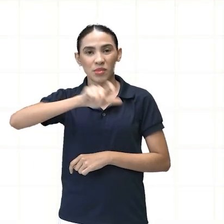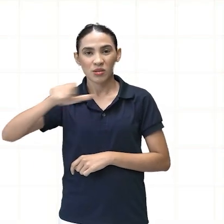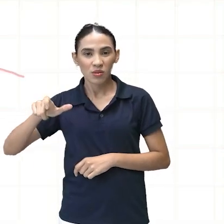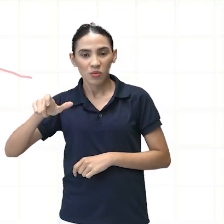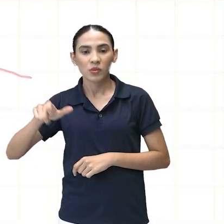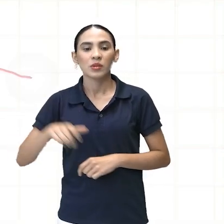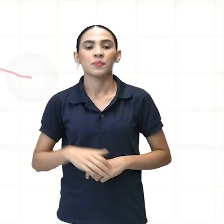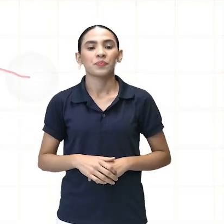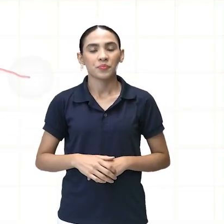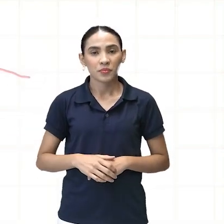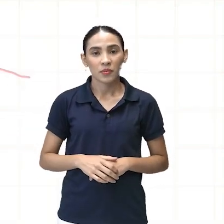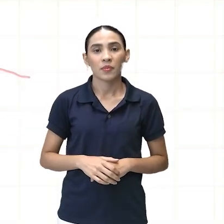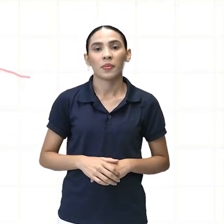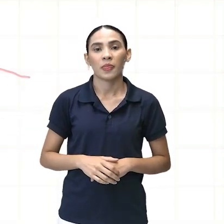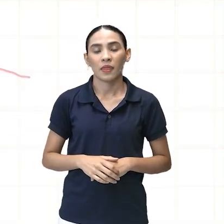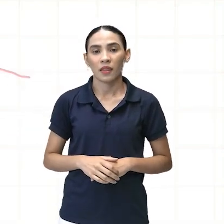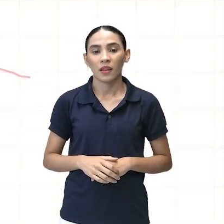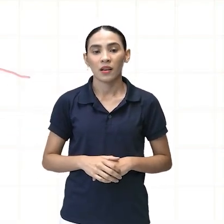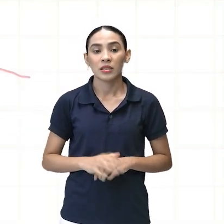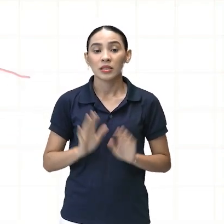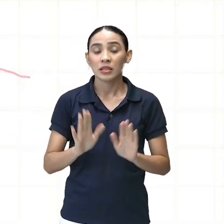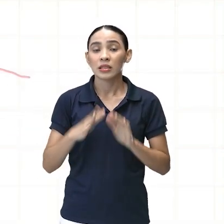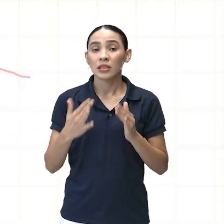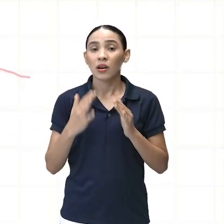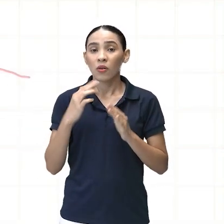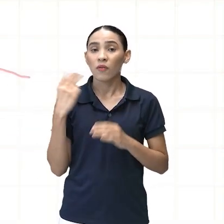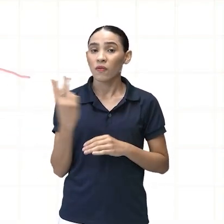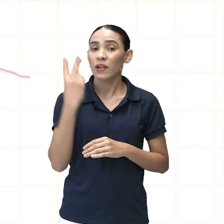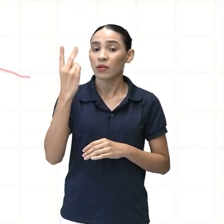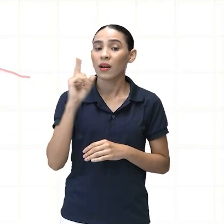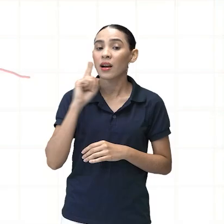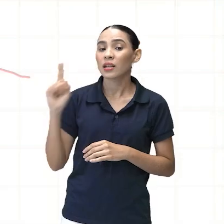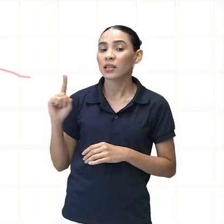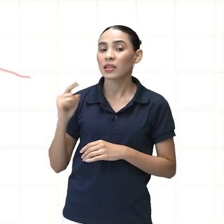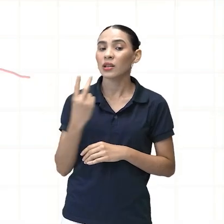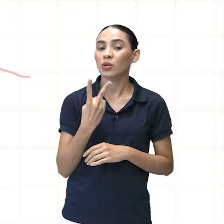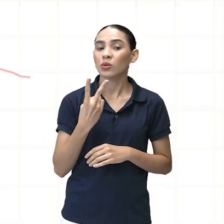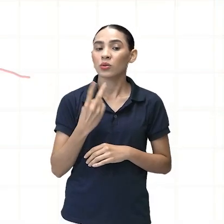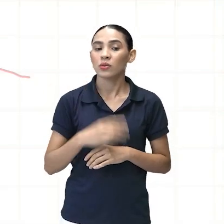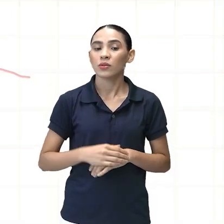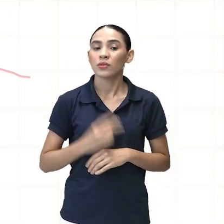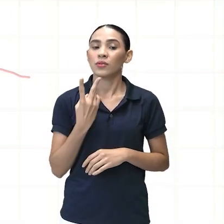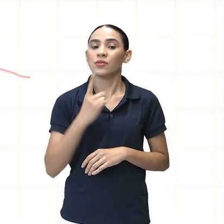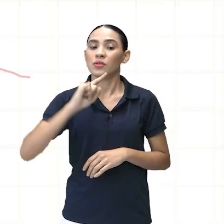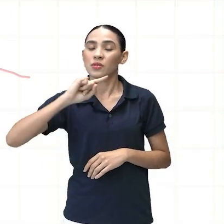3.941.613 habitantes. Desse valor aqui,